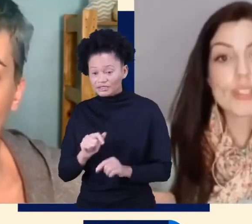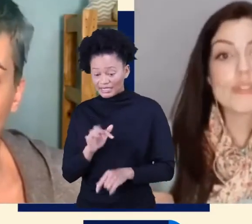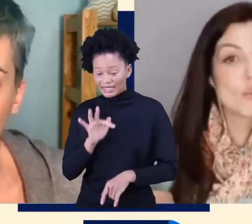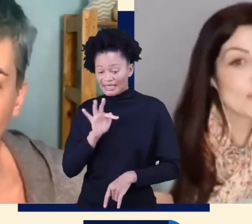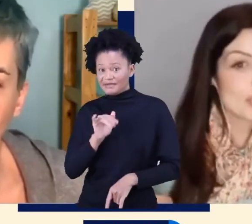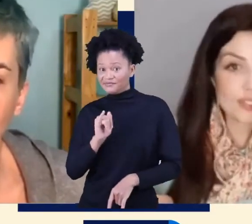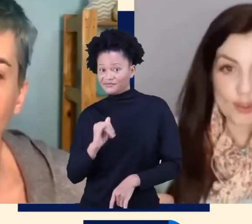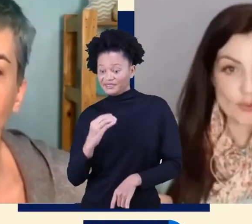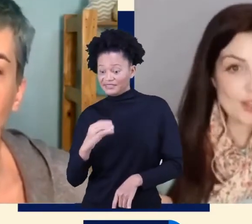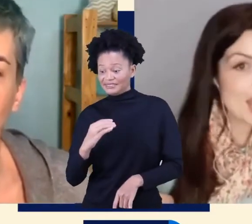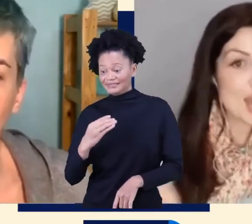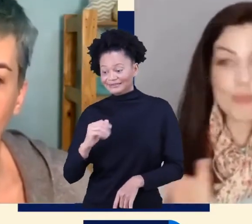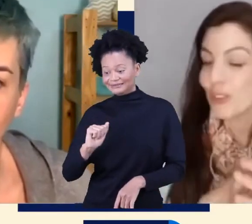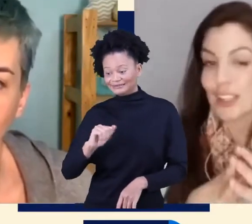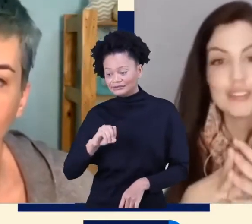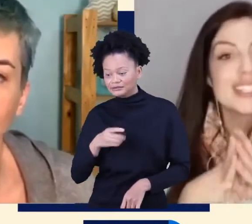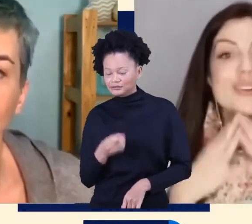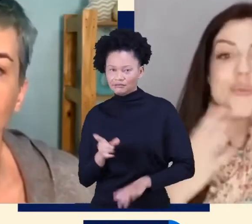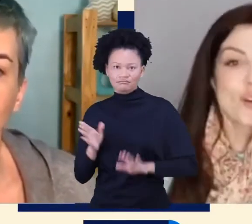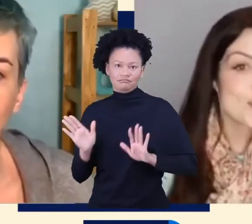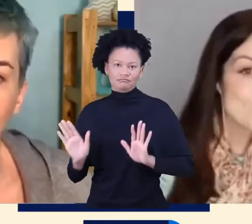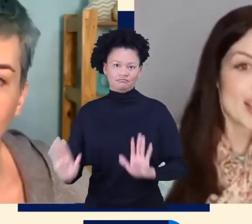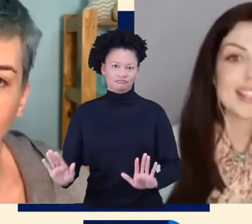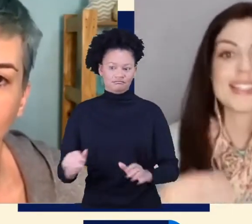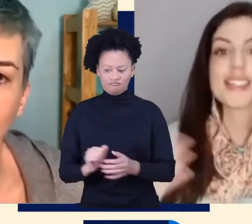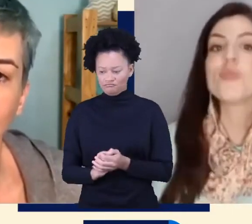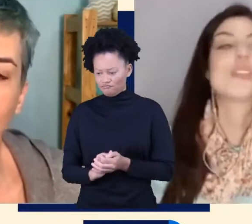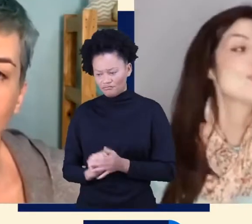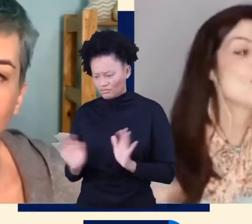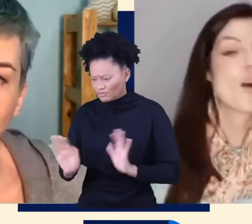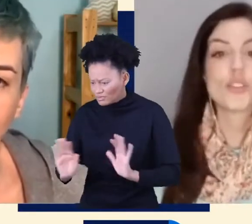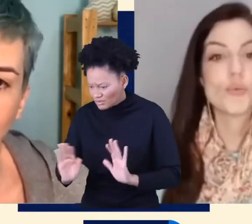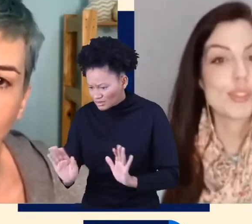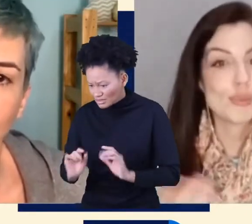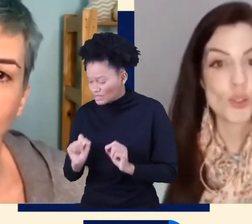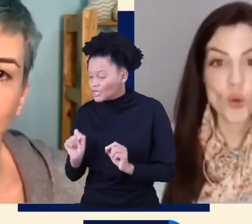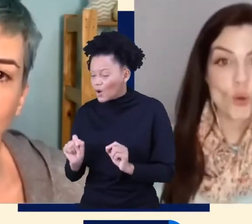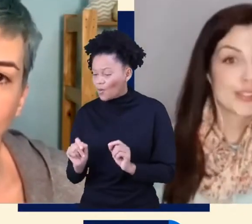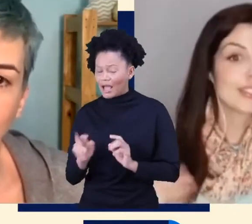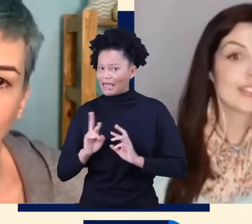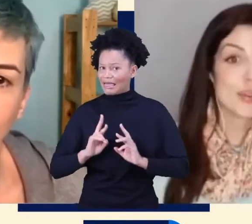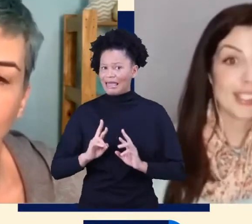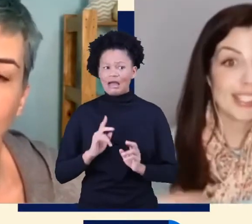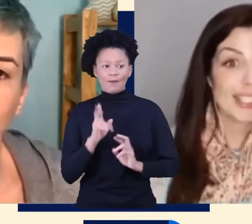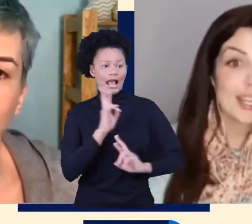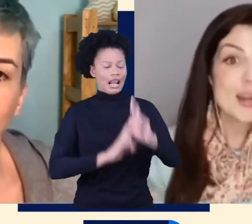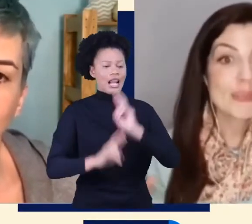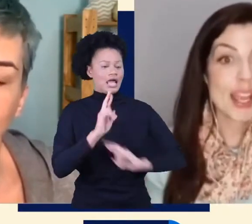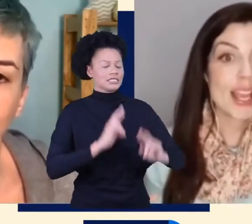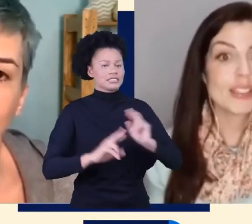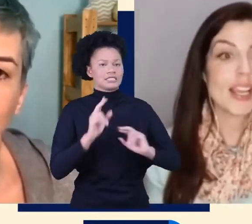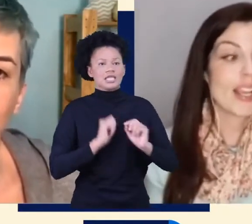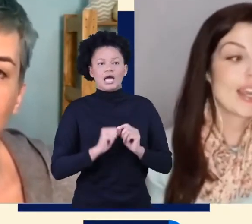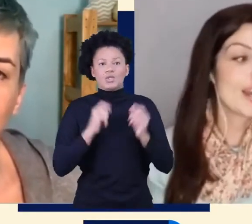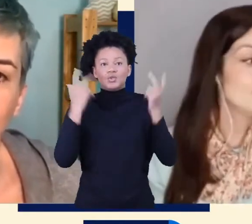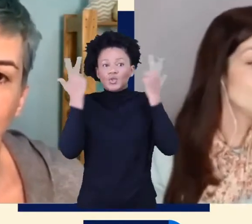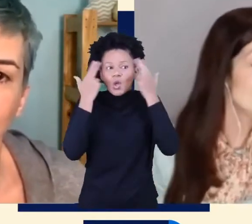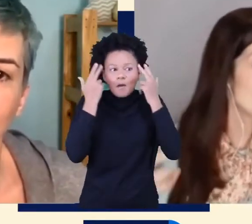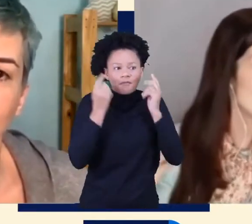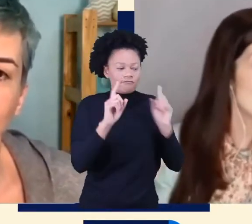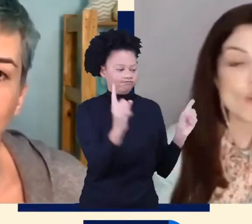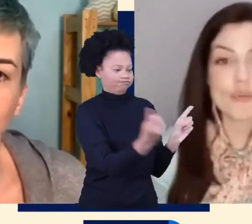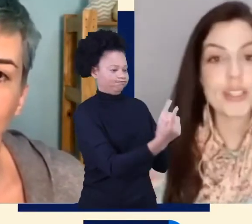a pornografia é uma ficção. A pornografia não mostra uma relação sexual de duas pessoas que estão ali,